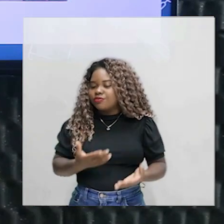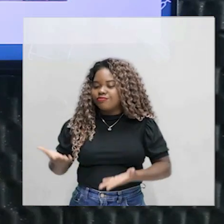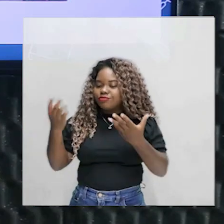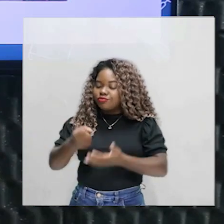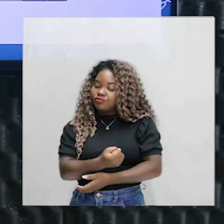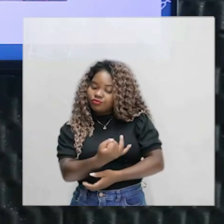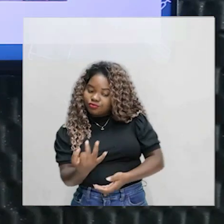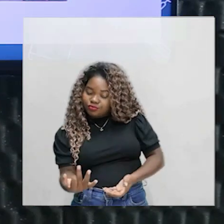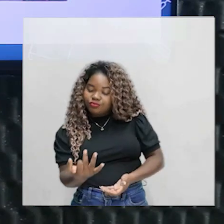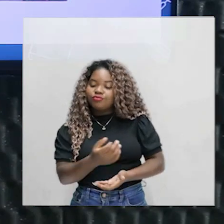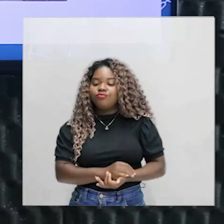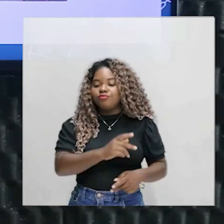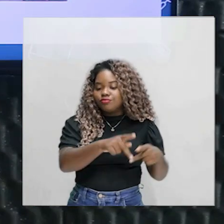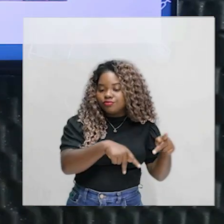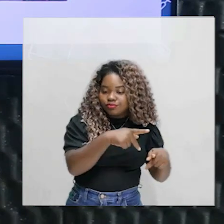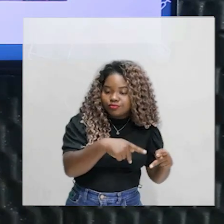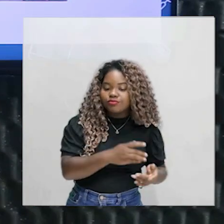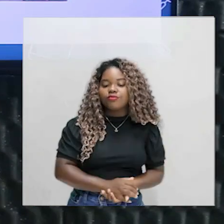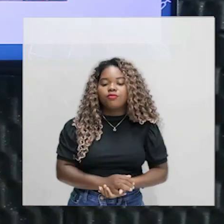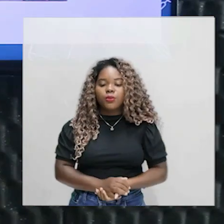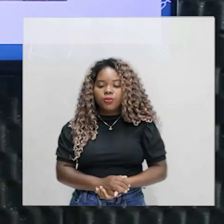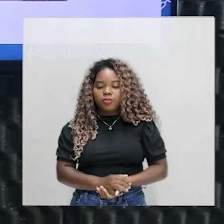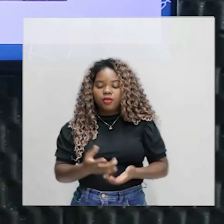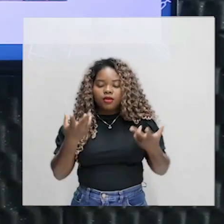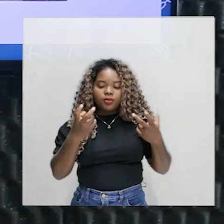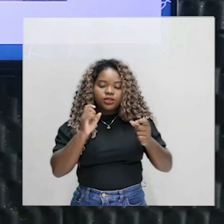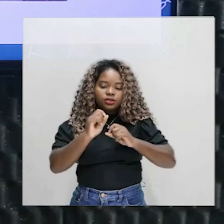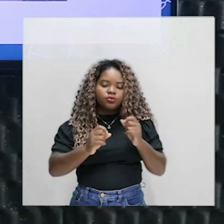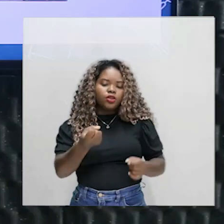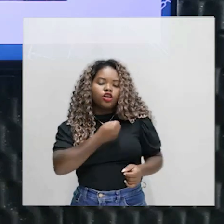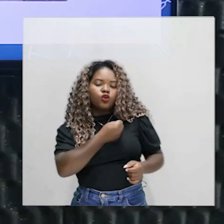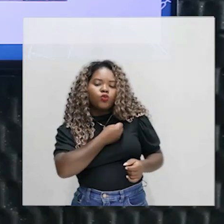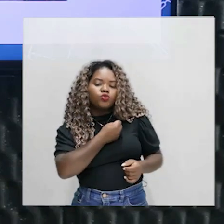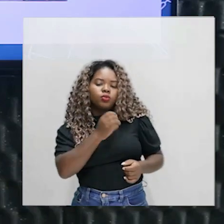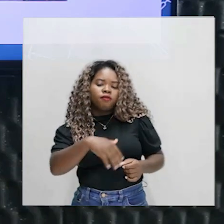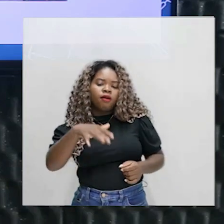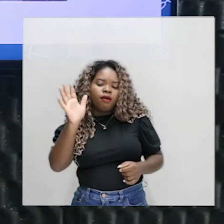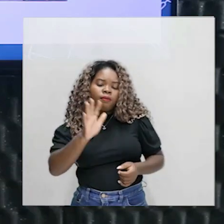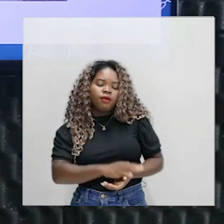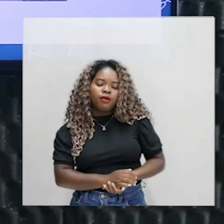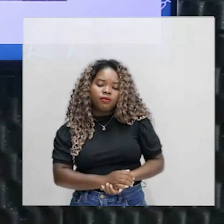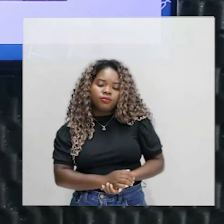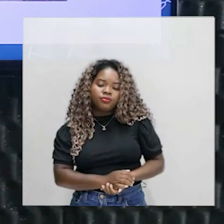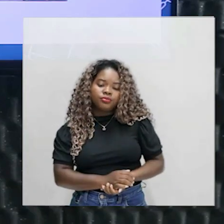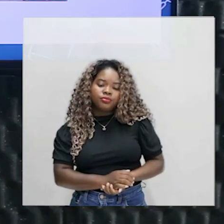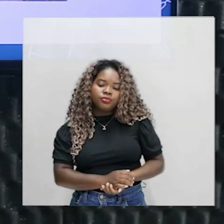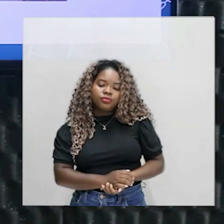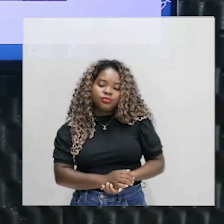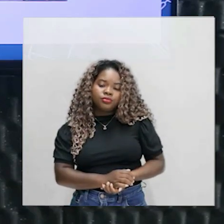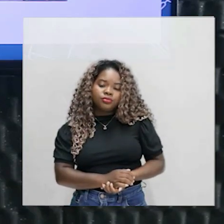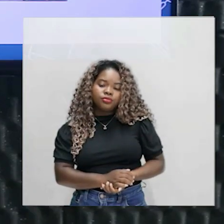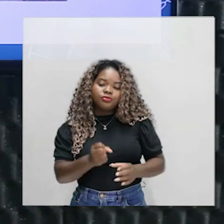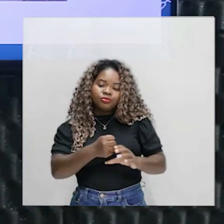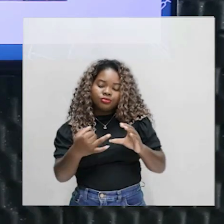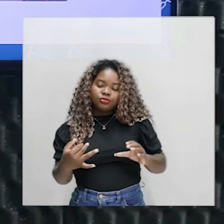a quantidade de indivíduos na população e vai perceber que o número de indivíduos vai ser maior nos